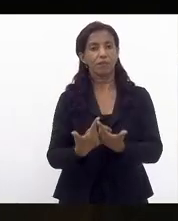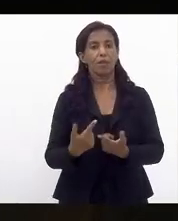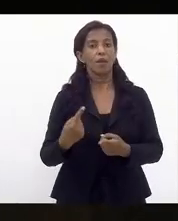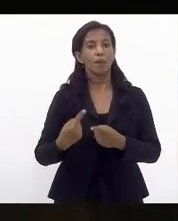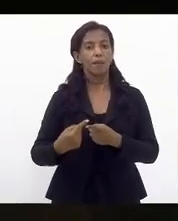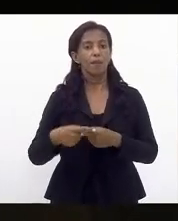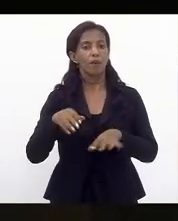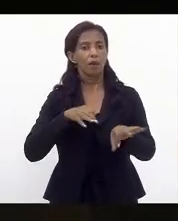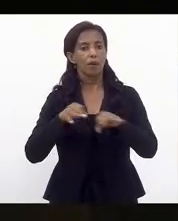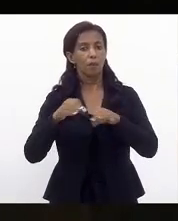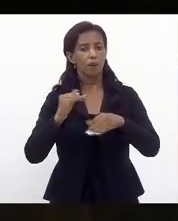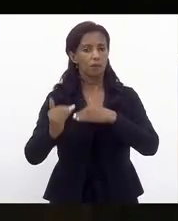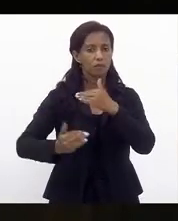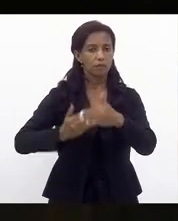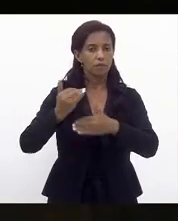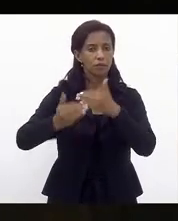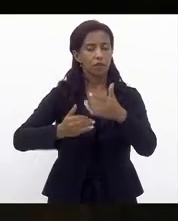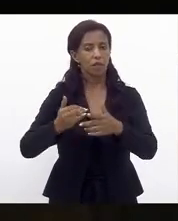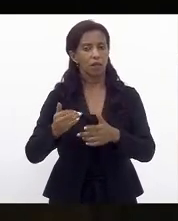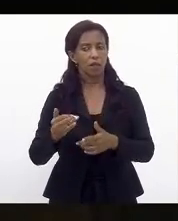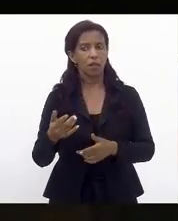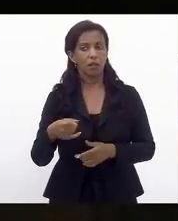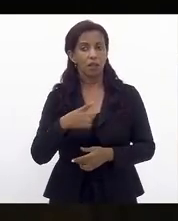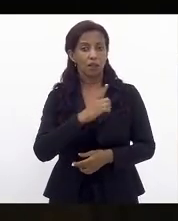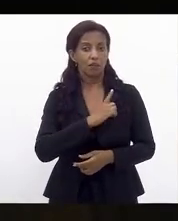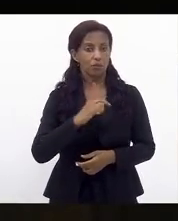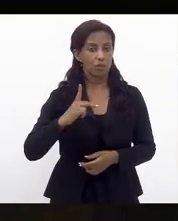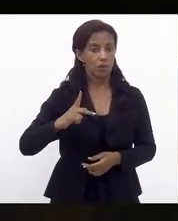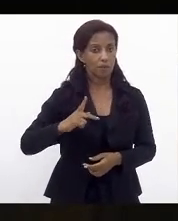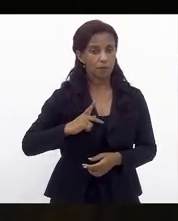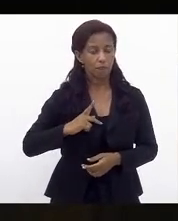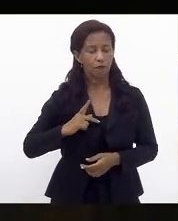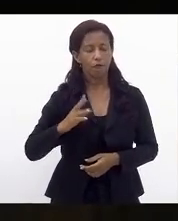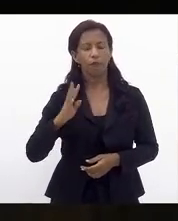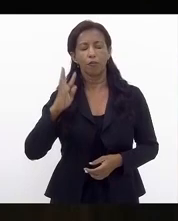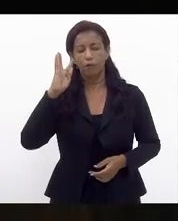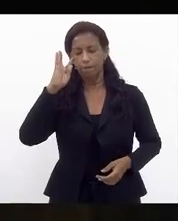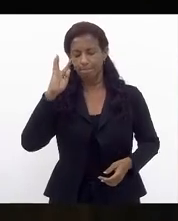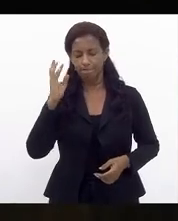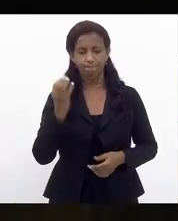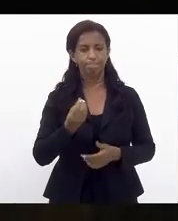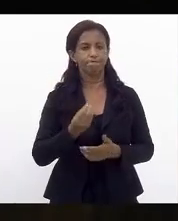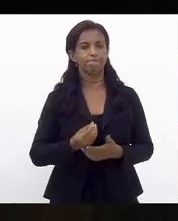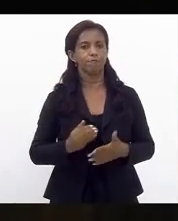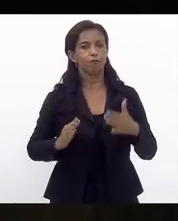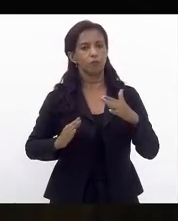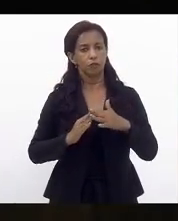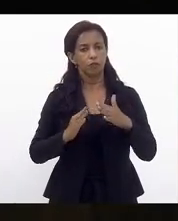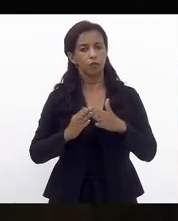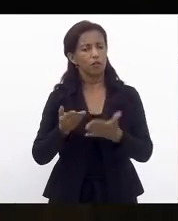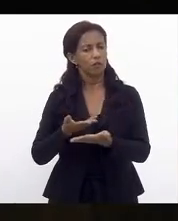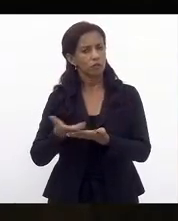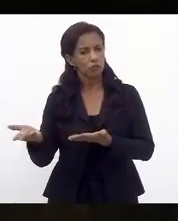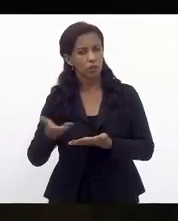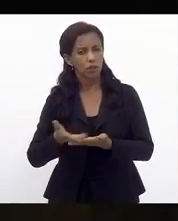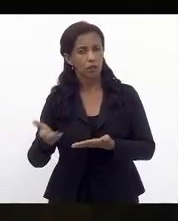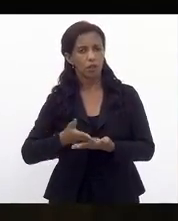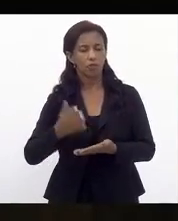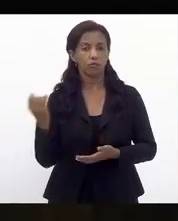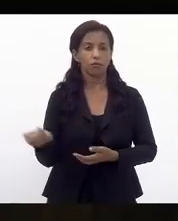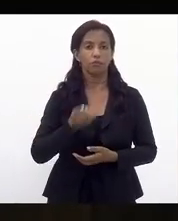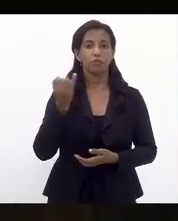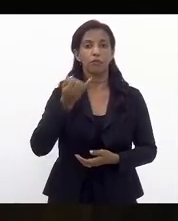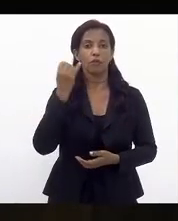porque o plano de cargos e salários dos servidores da Defensoria foi ressalvado do teto de gasto era muito importante